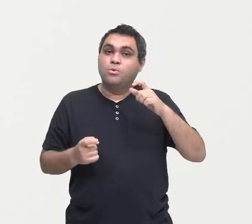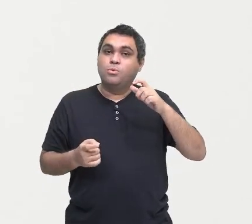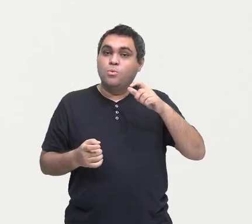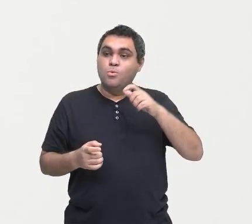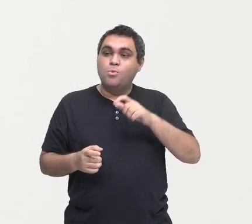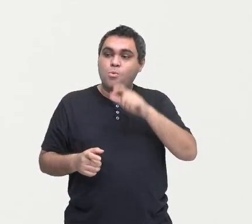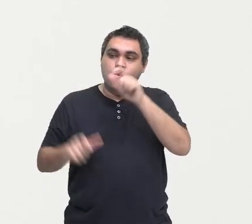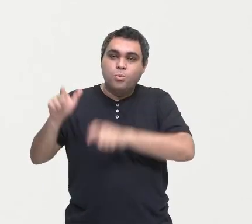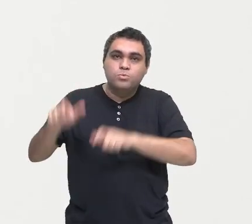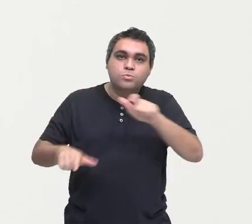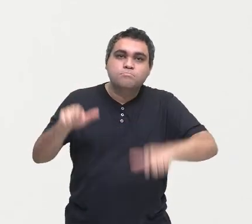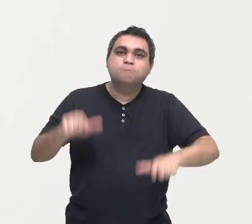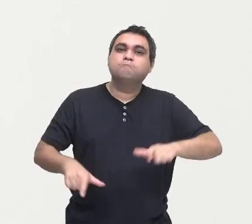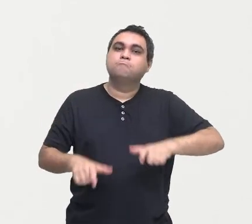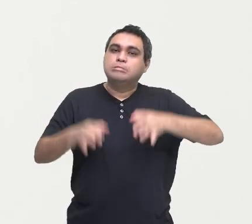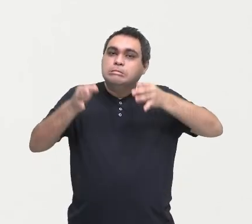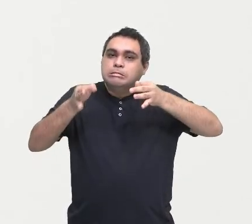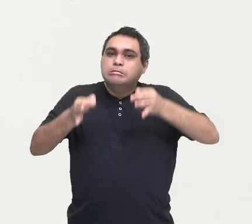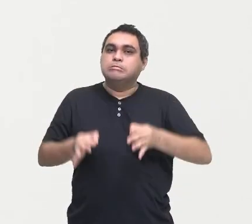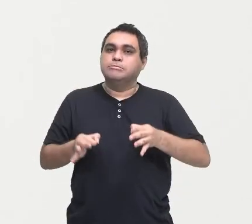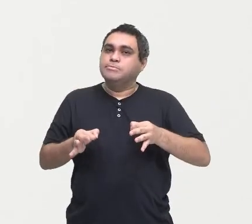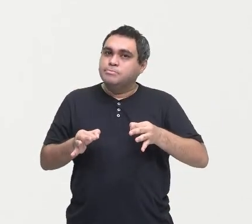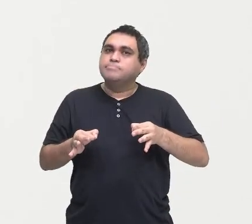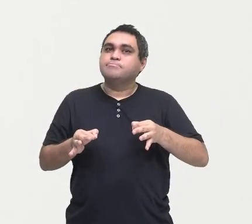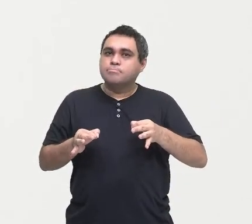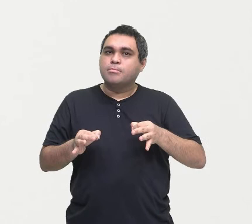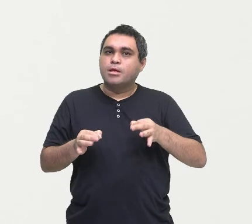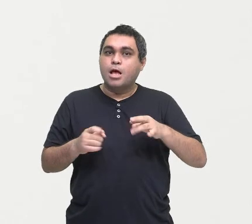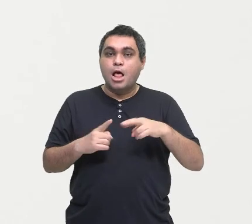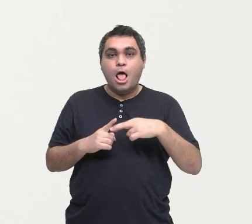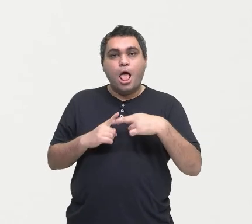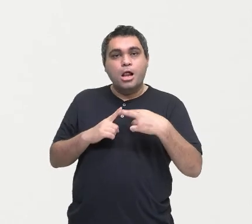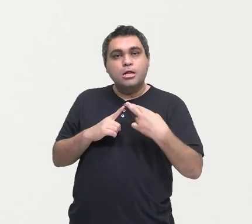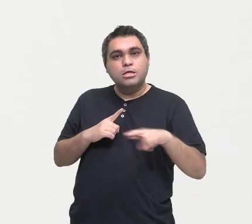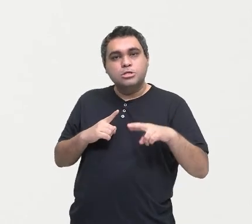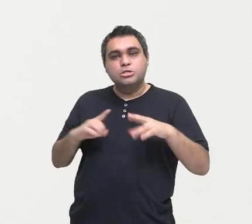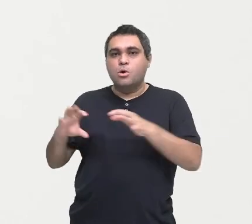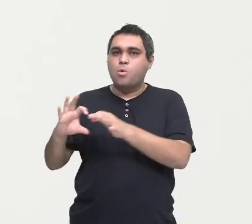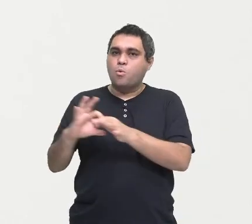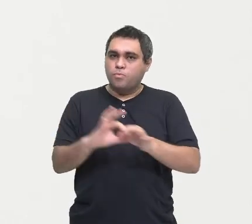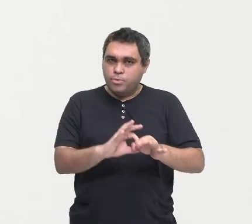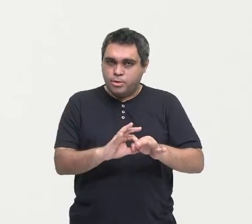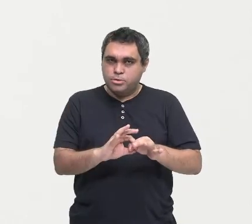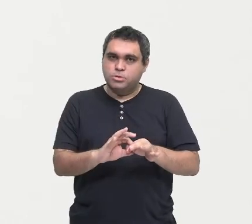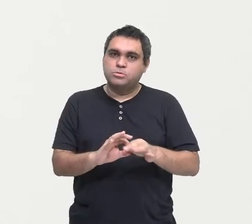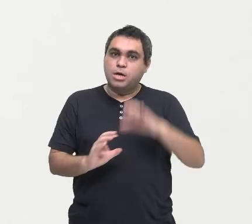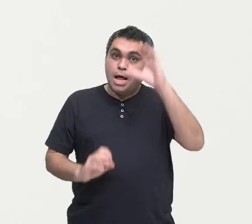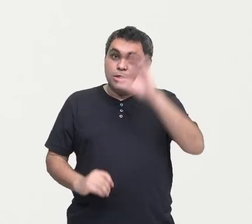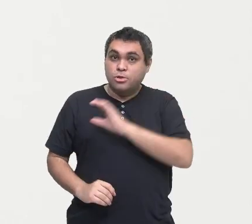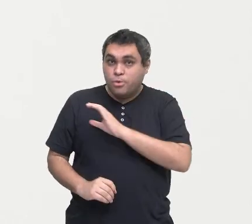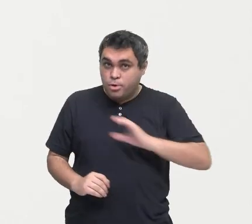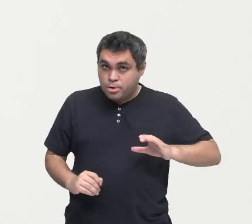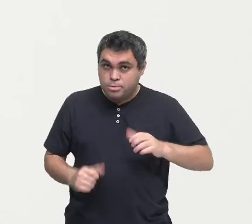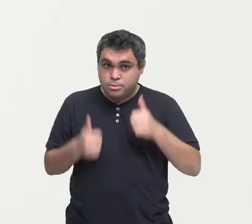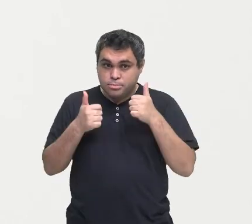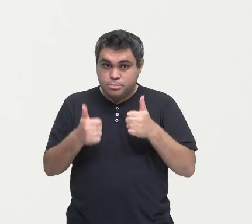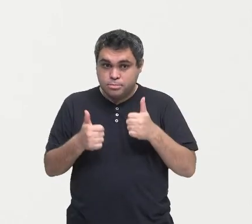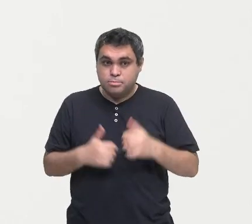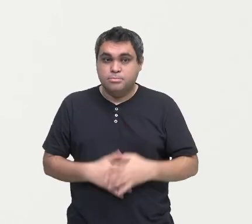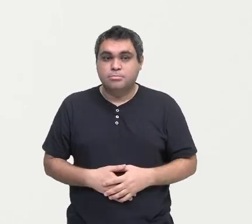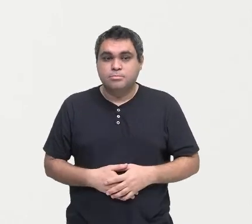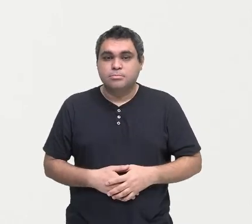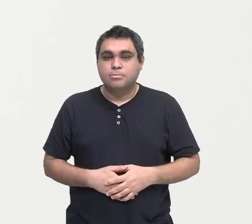a moral, dentro de uma perspectiva da religião católica, não é isso? Então vamos ver aqui se temos alguma característica.